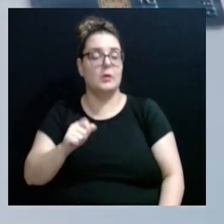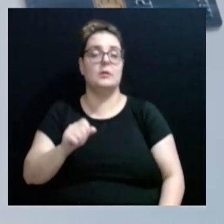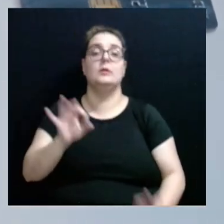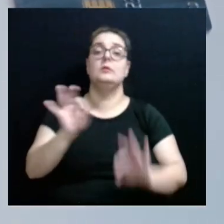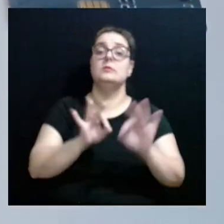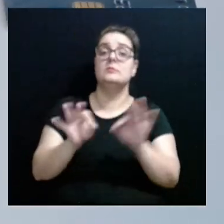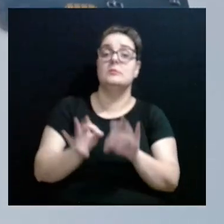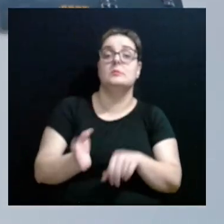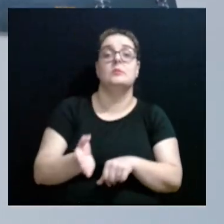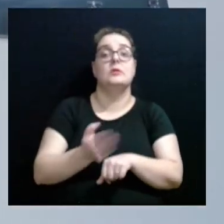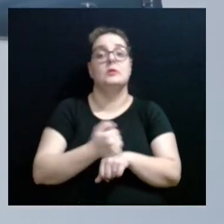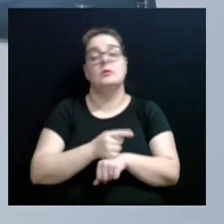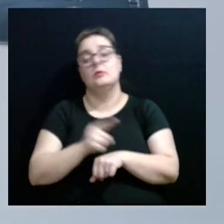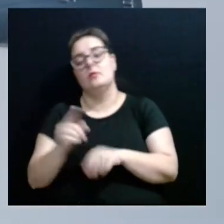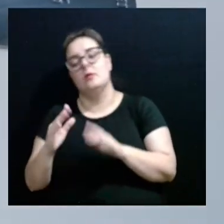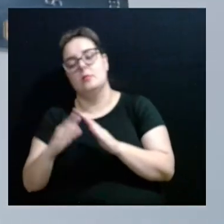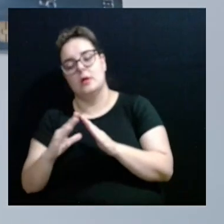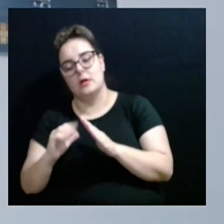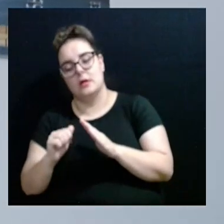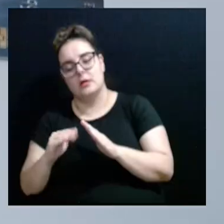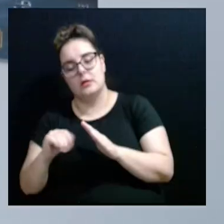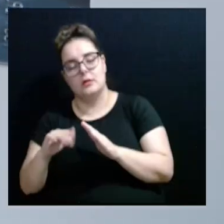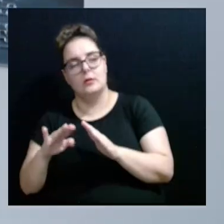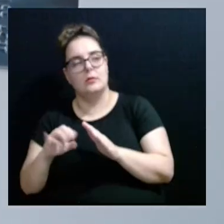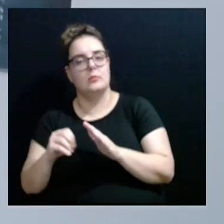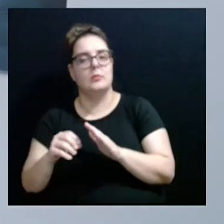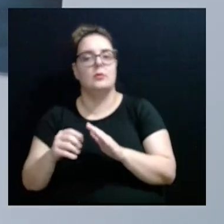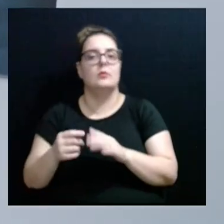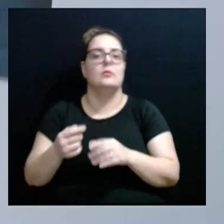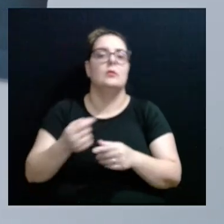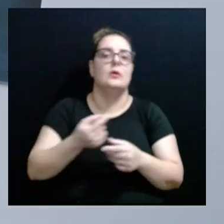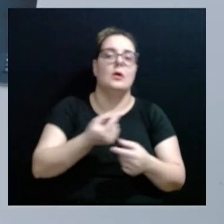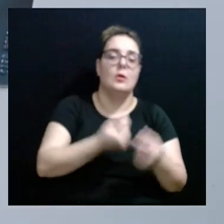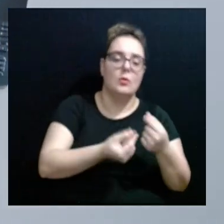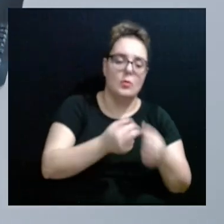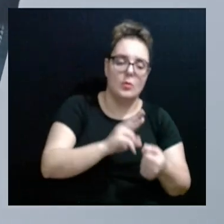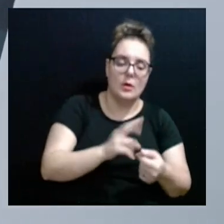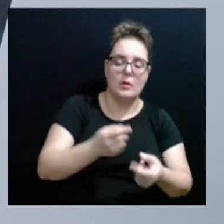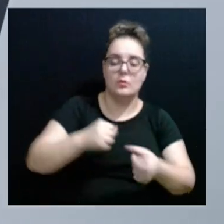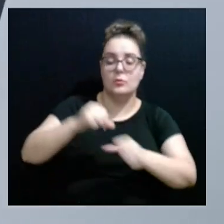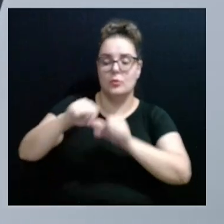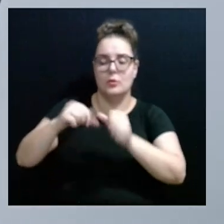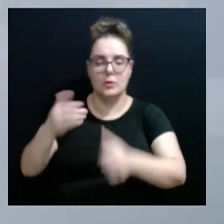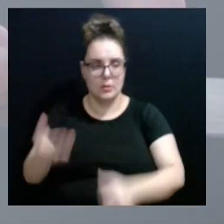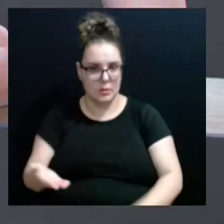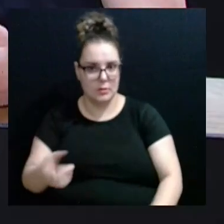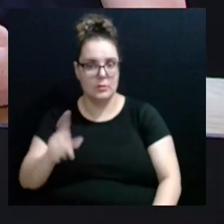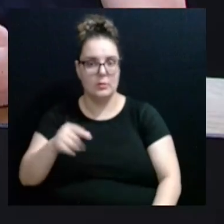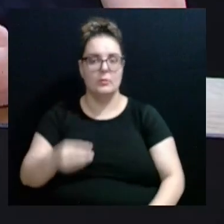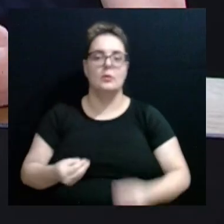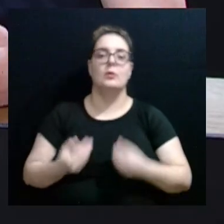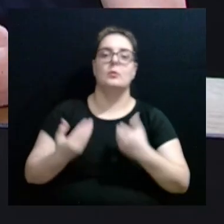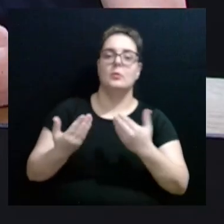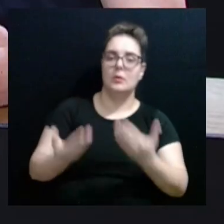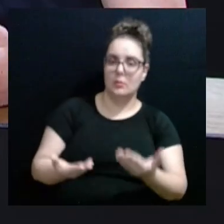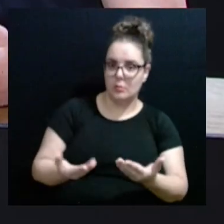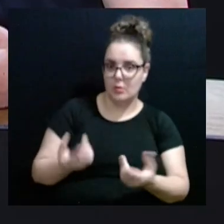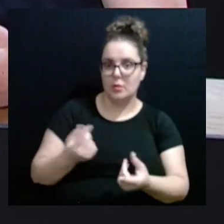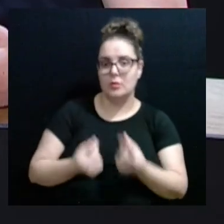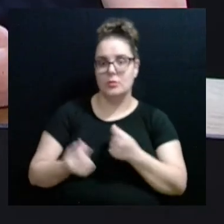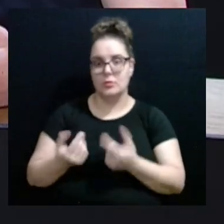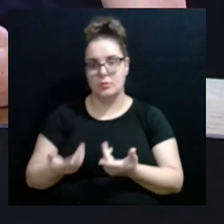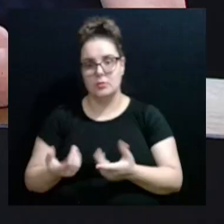casa de câmbio, já vai pegando o real, já vai trocando, porque é interessante levar o dinheiro, dependendo da origem,